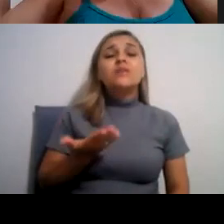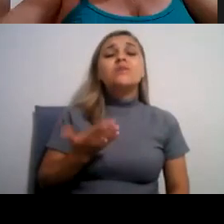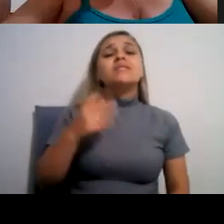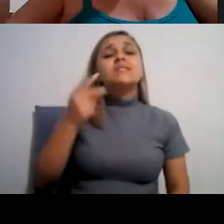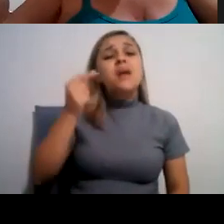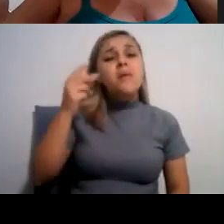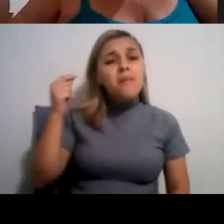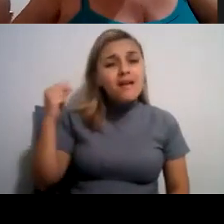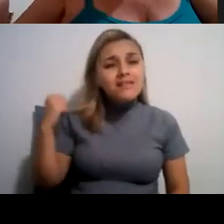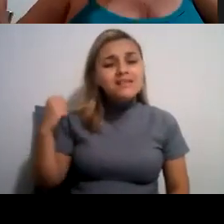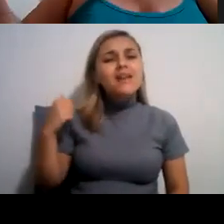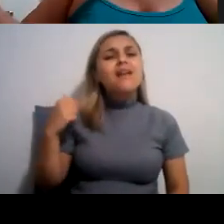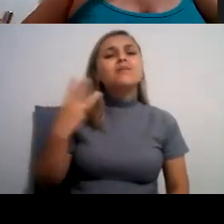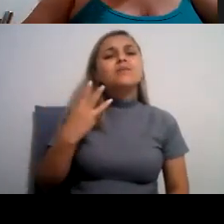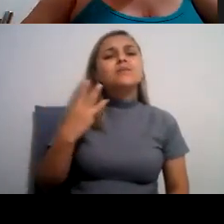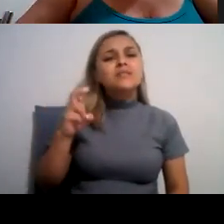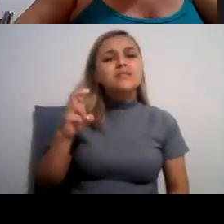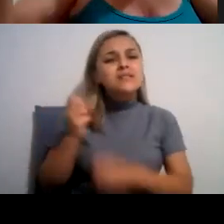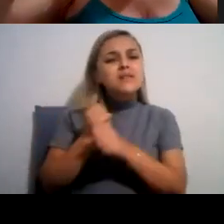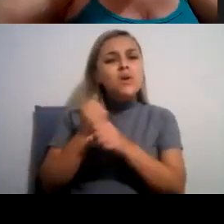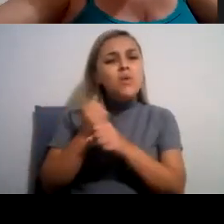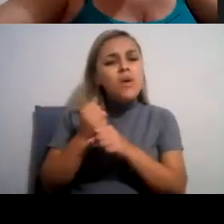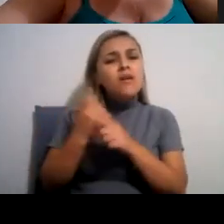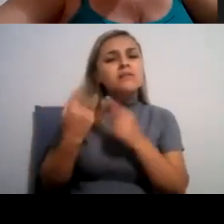época, há 35 anos atrás,